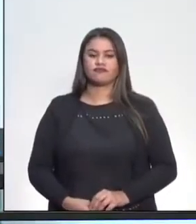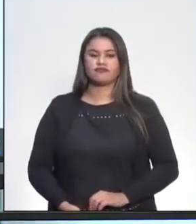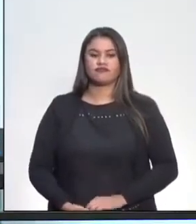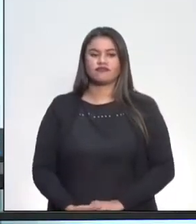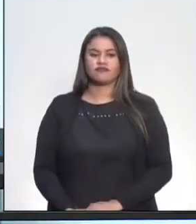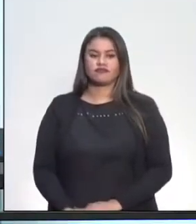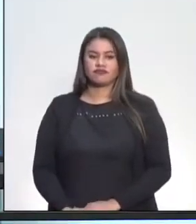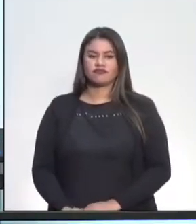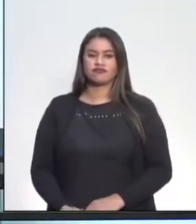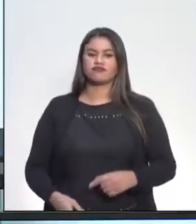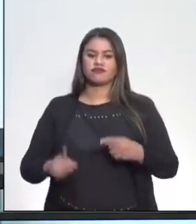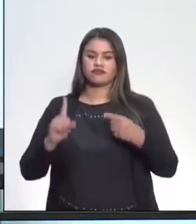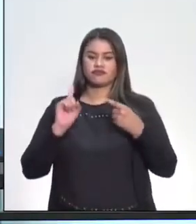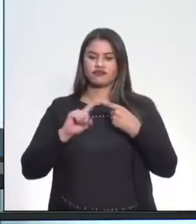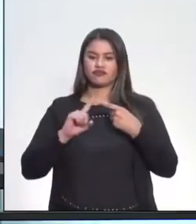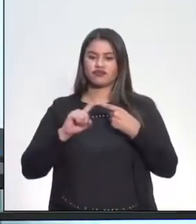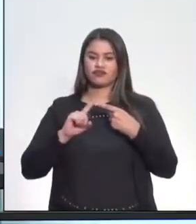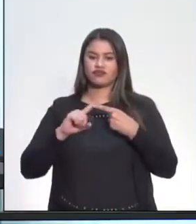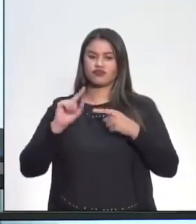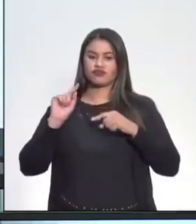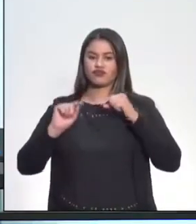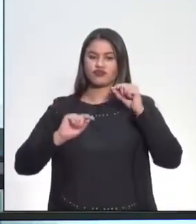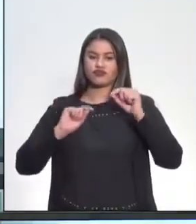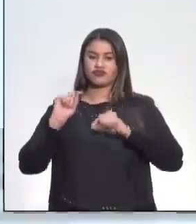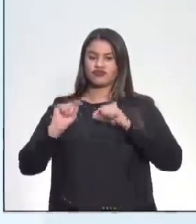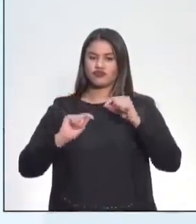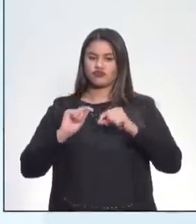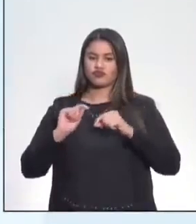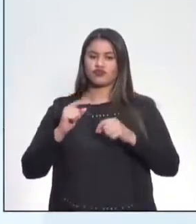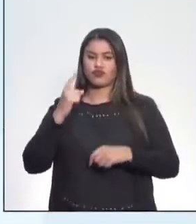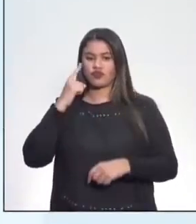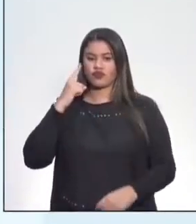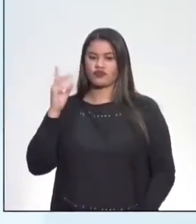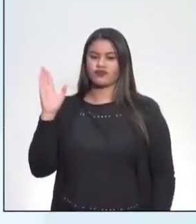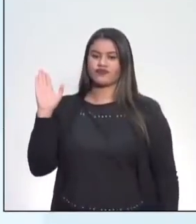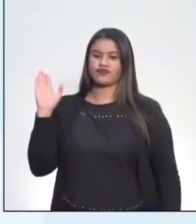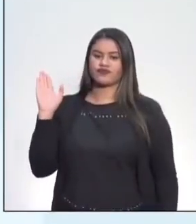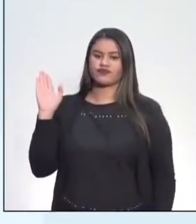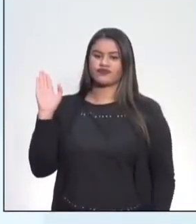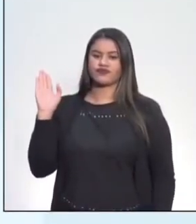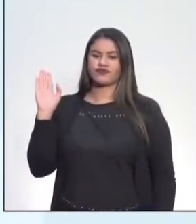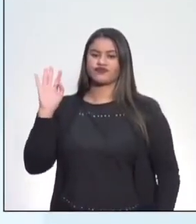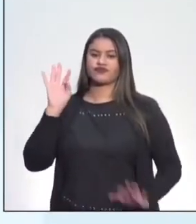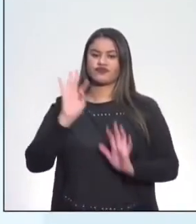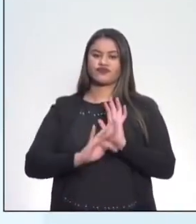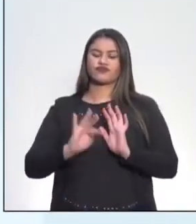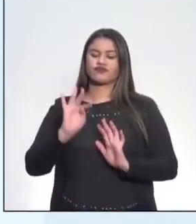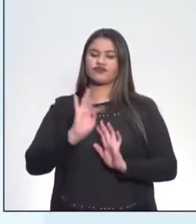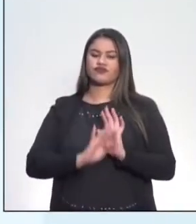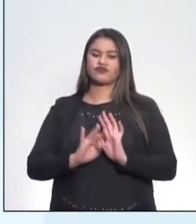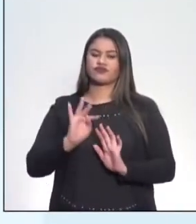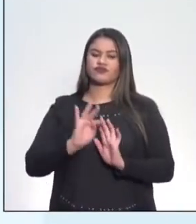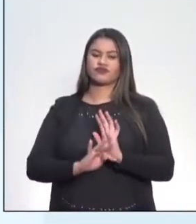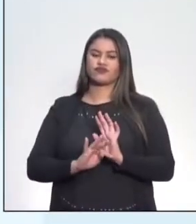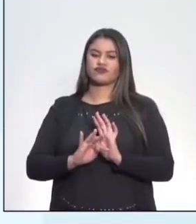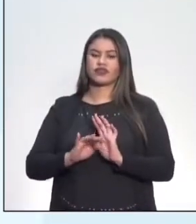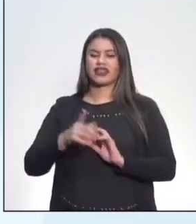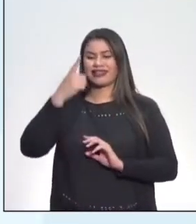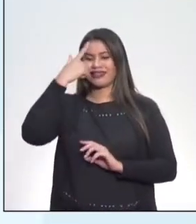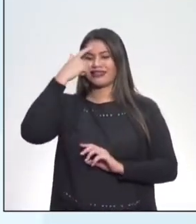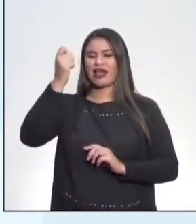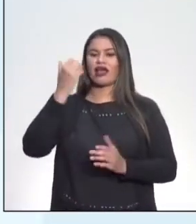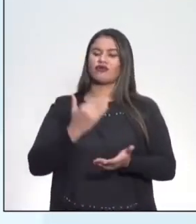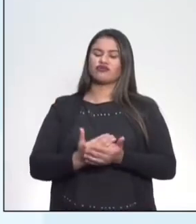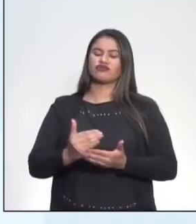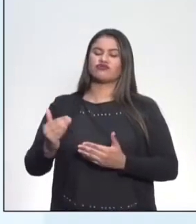Então, no primeiro, né, a gente vai fazer, então, esse esboço. Ou seja, né, o esboço, gente, na verdade, é apenas a primeira ideia, a ideia